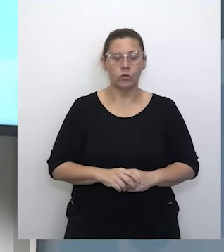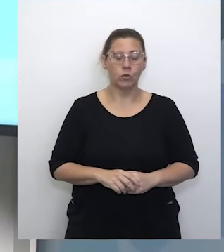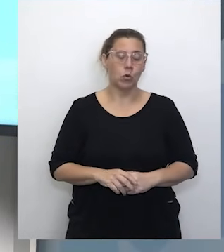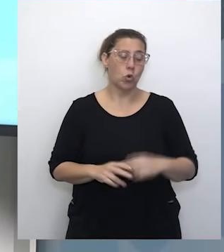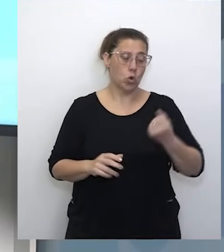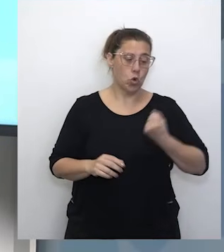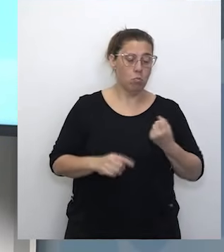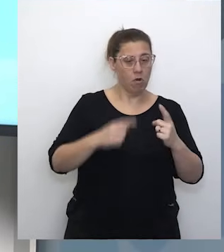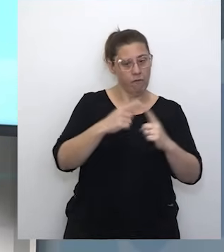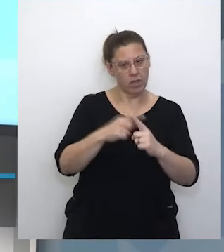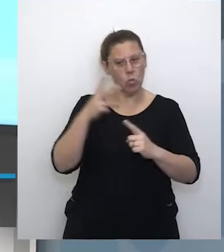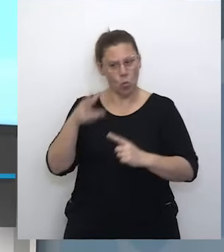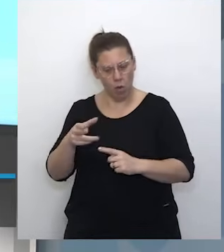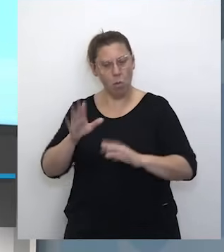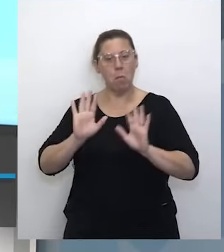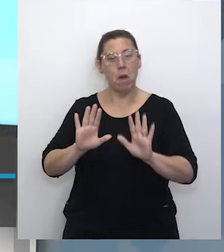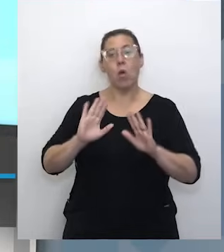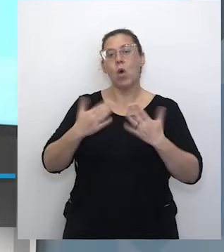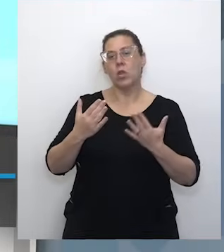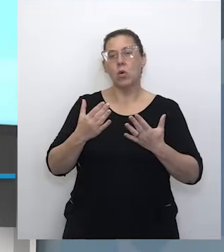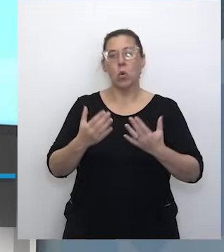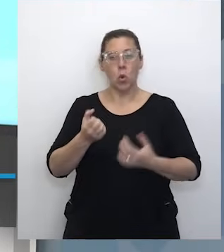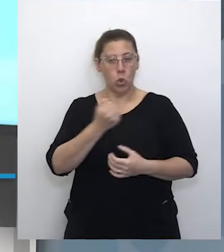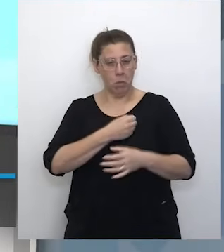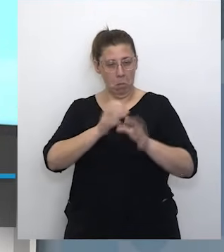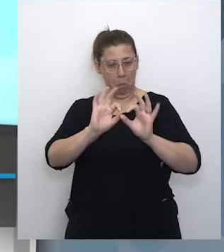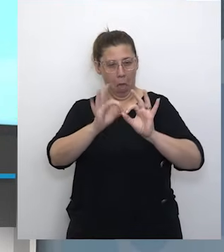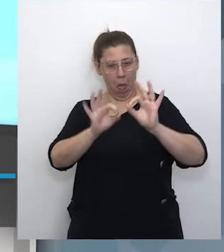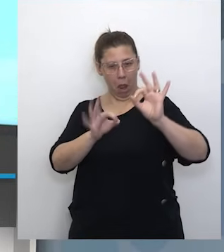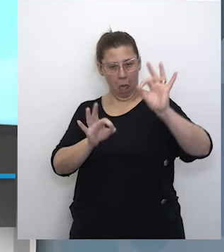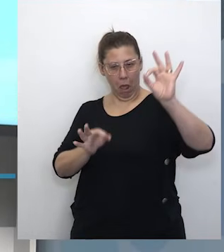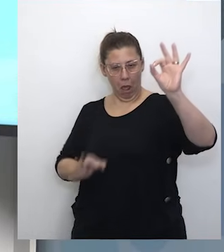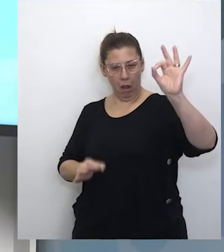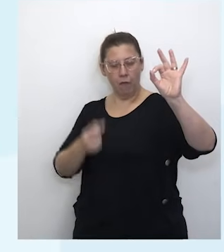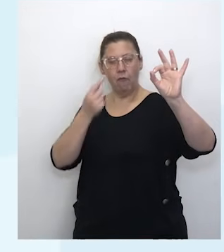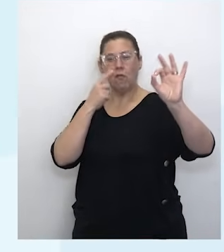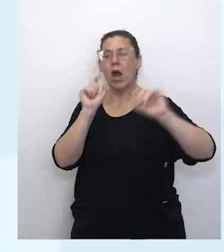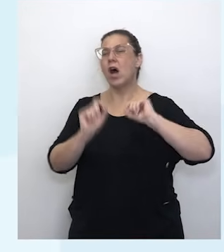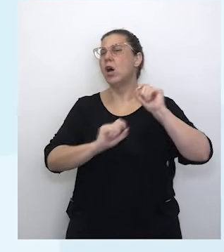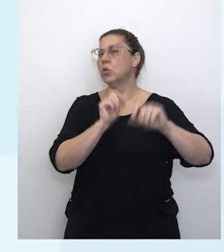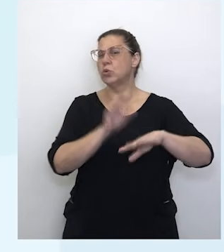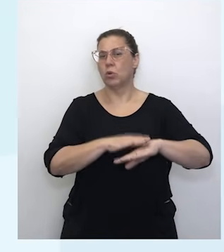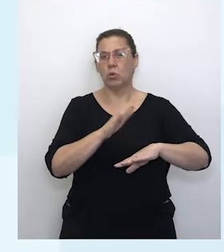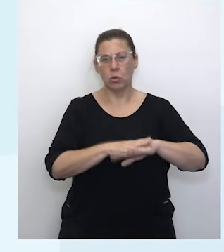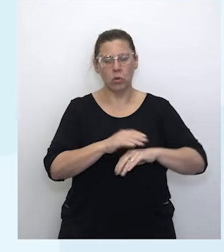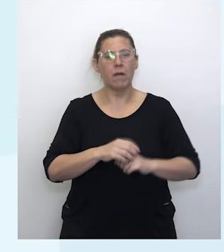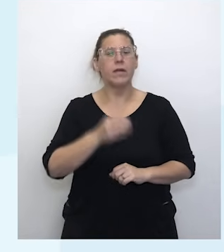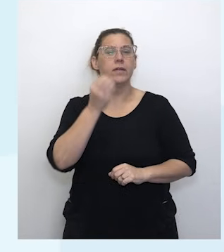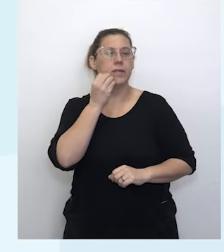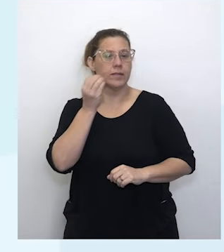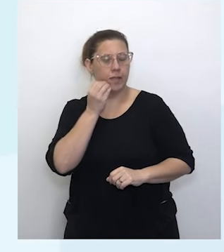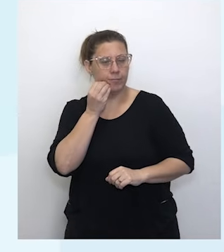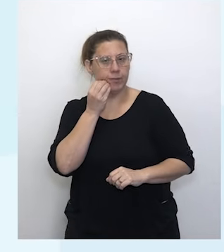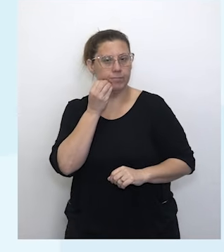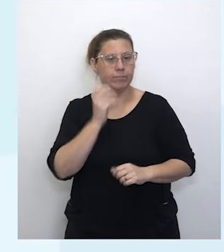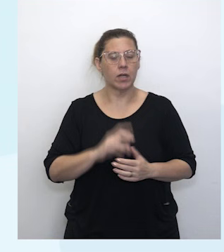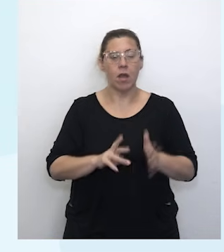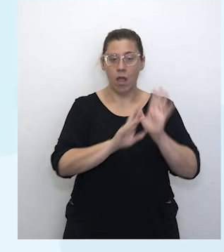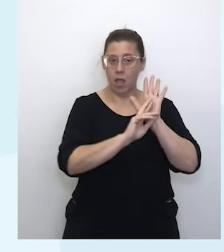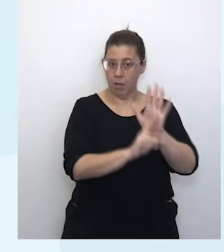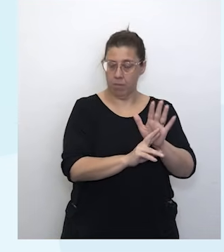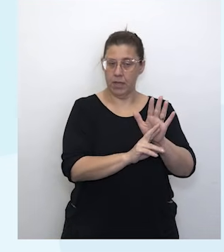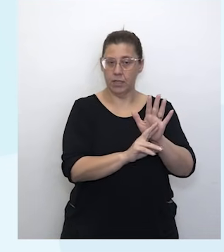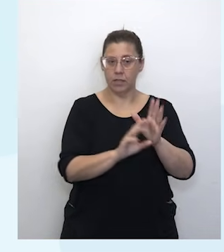ele mesmo. Agora, quando o número é muito grande, quando ele é assim, ó, o que a gente faz? A gente tenta escrever na forma